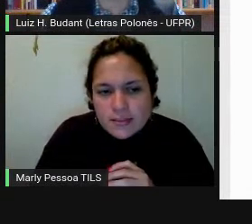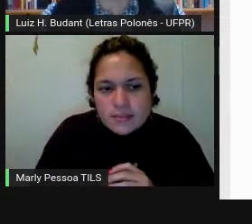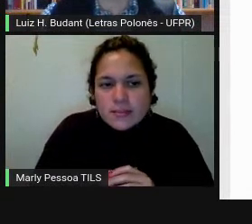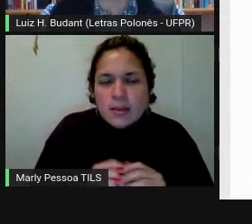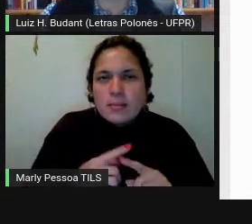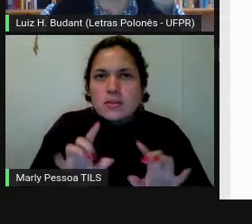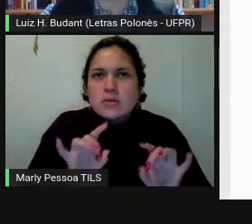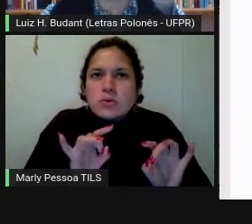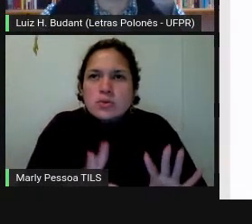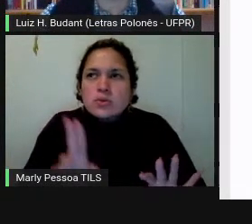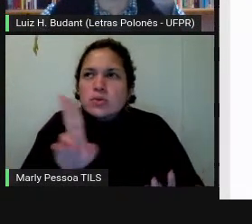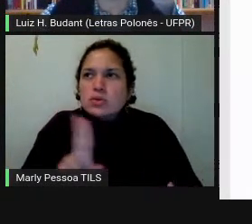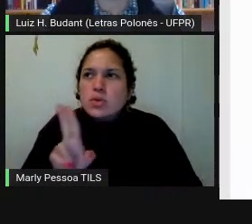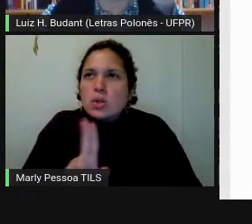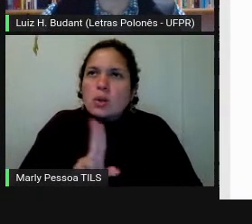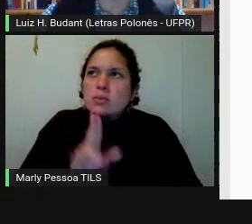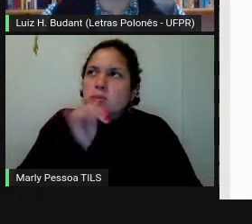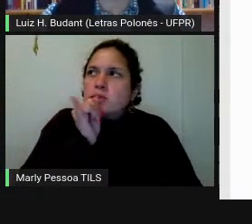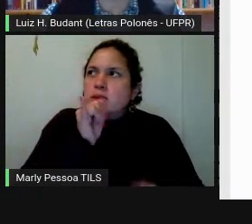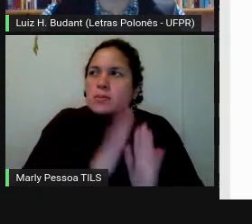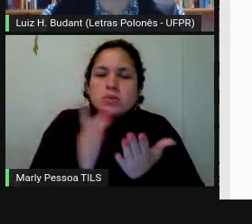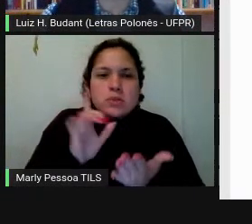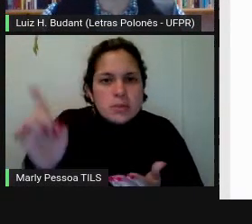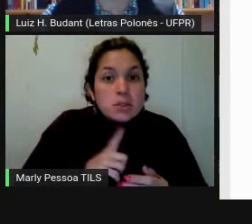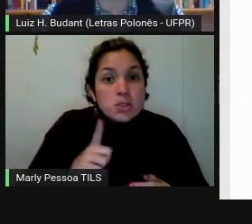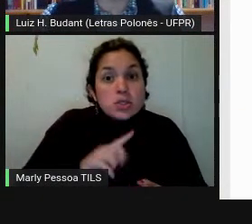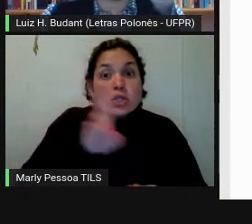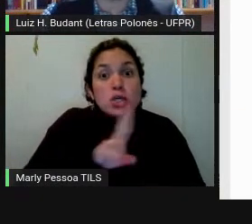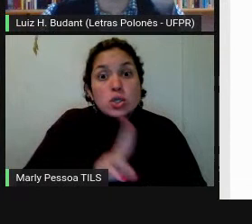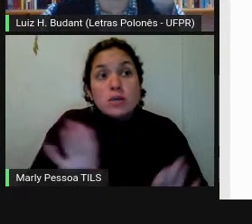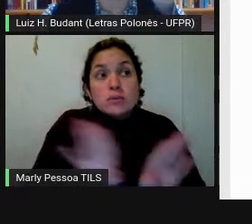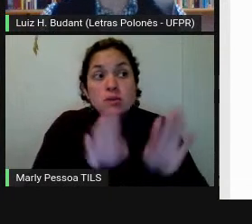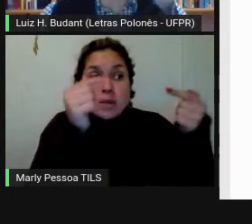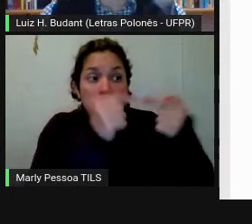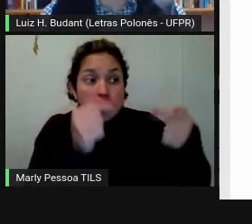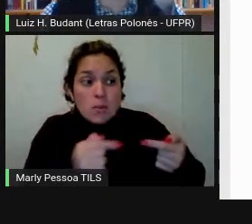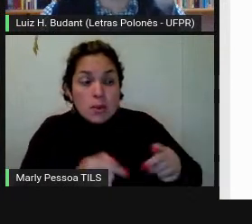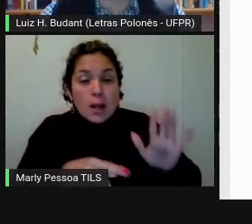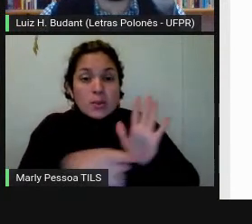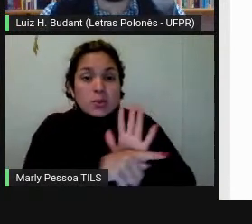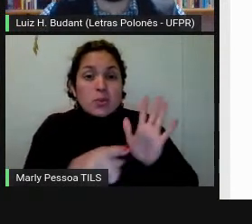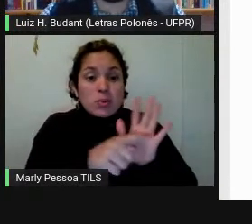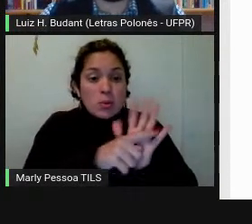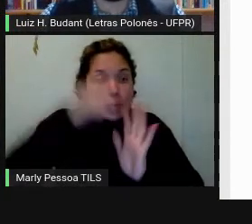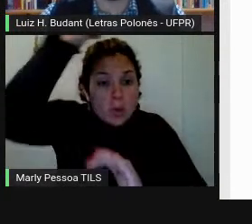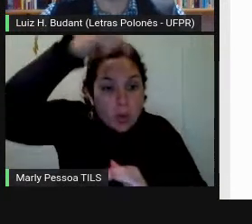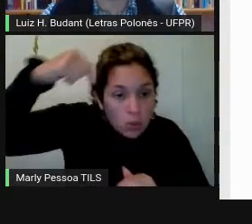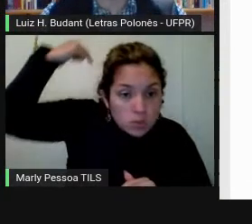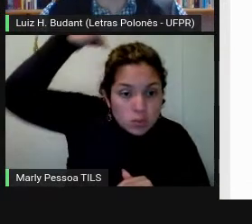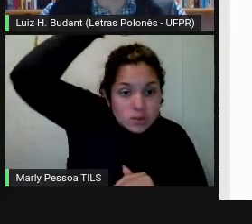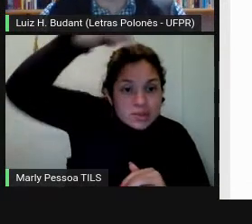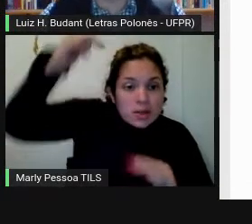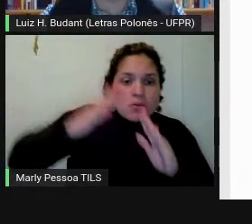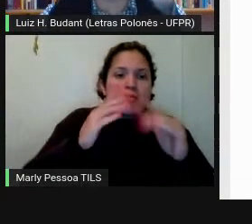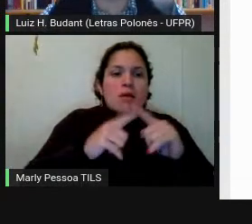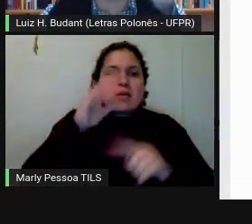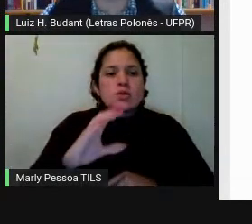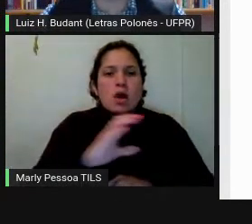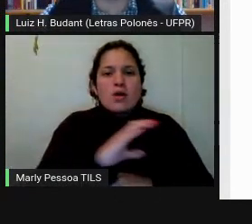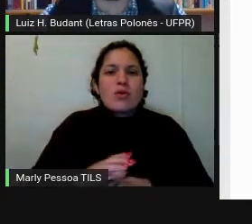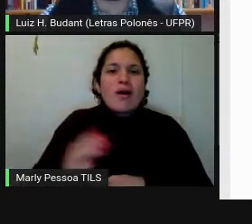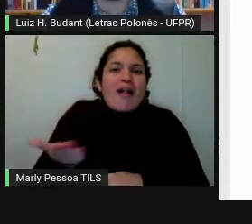de origem bíblica, também havia os nomes relacionados com os santos do cristianismo antigo, os